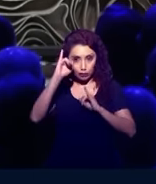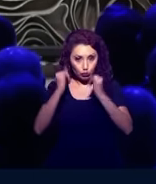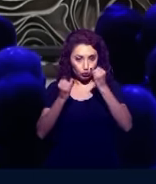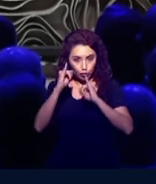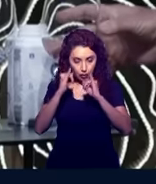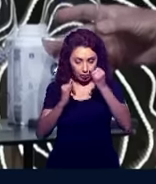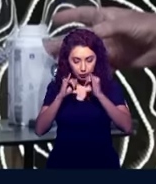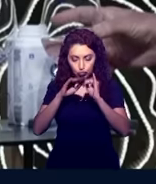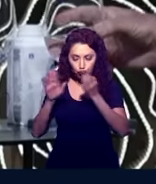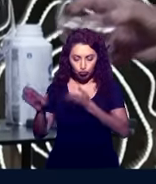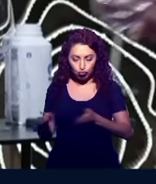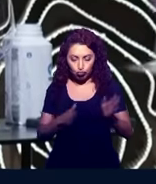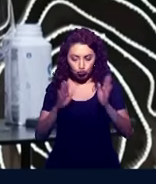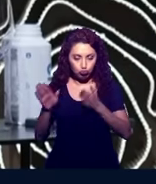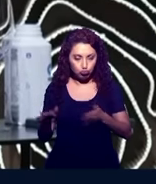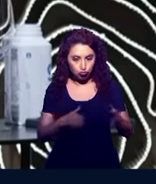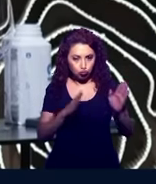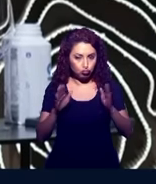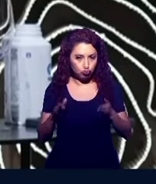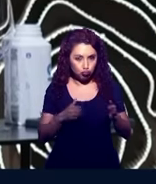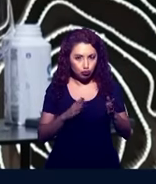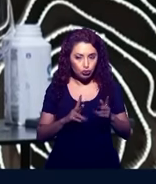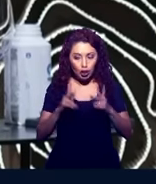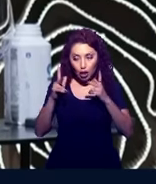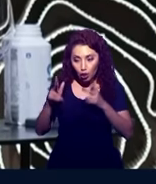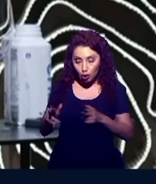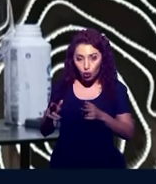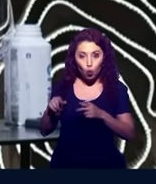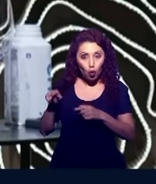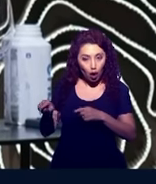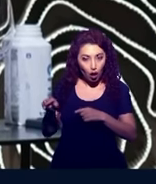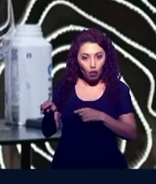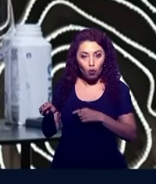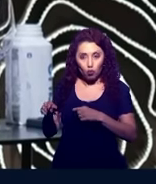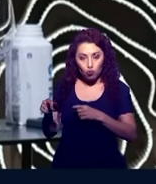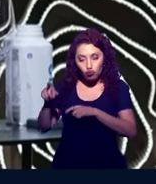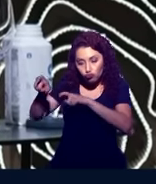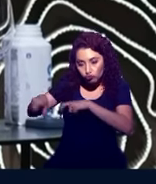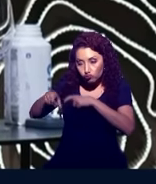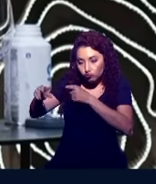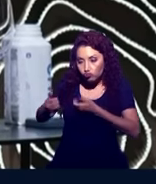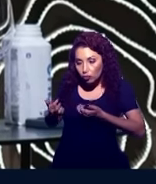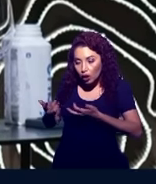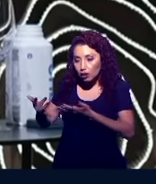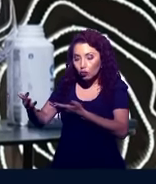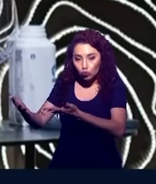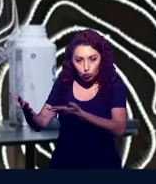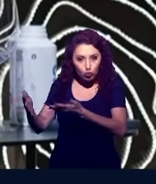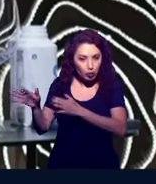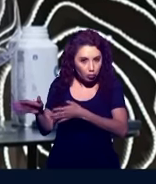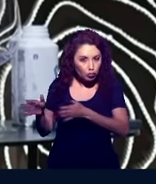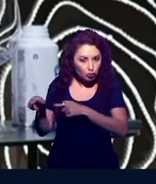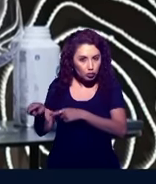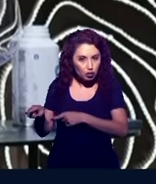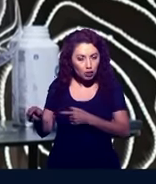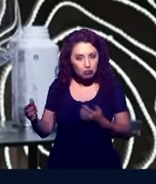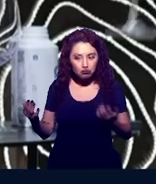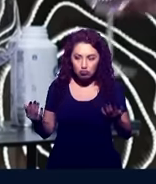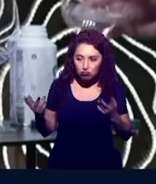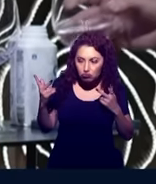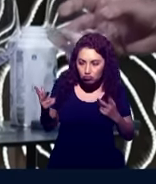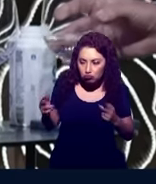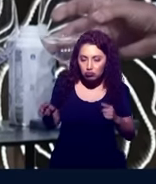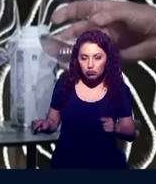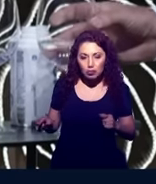ter o mesma trajetória que teve a a produtividade da Agricultura nós temos que buscar esse resultado para que a concorrência se